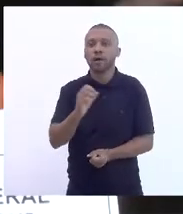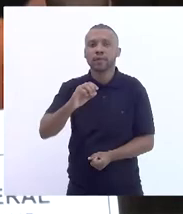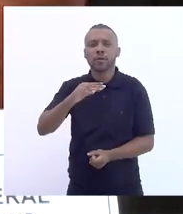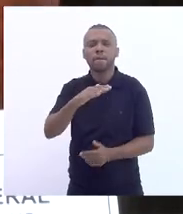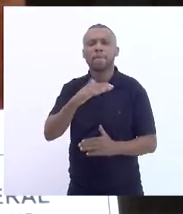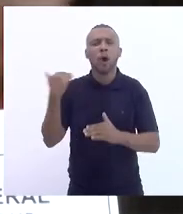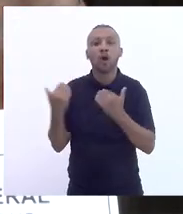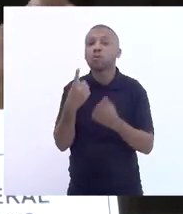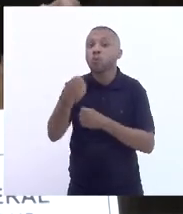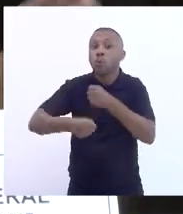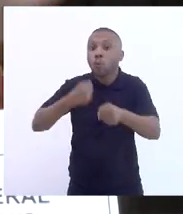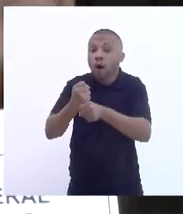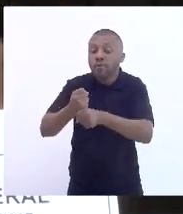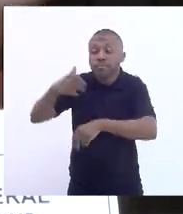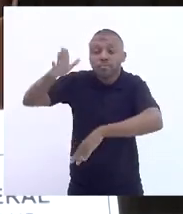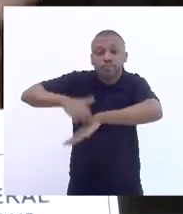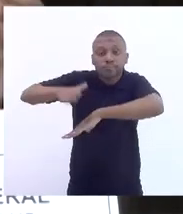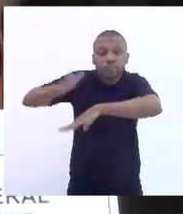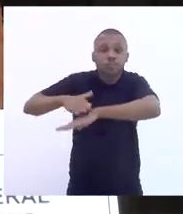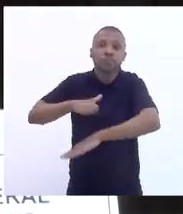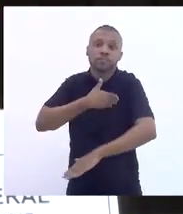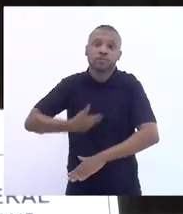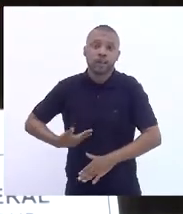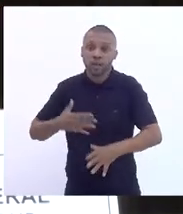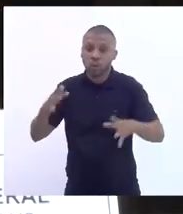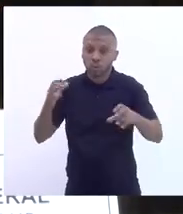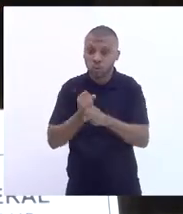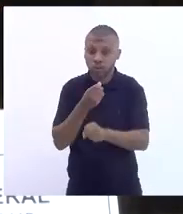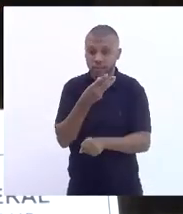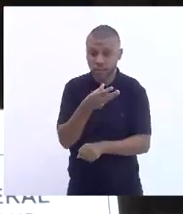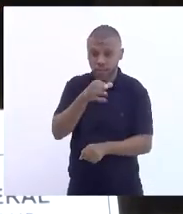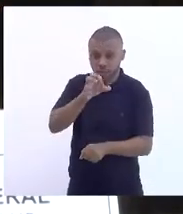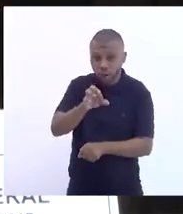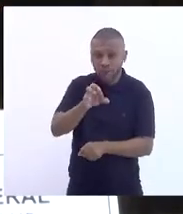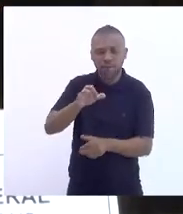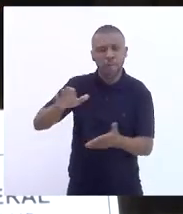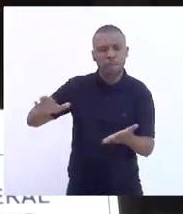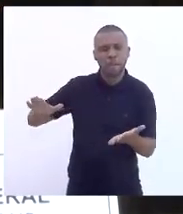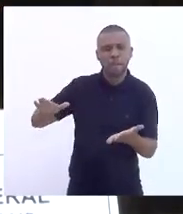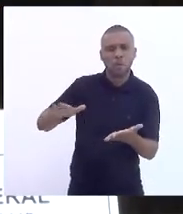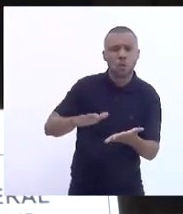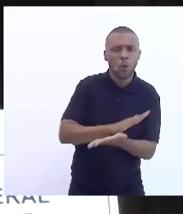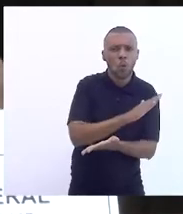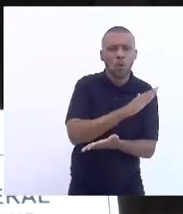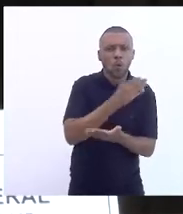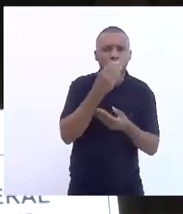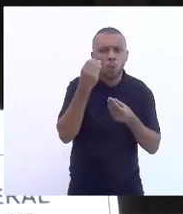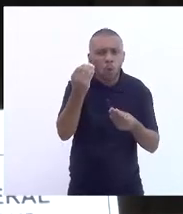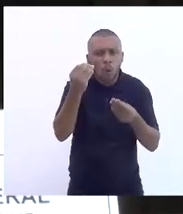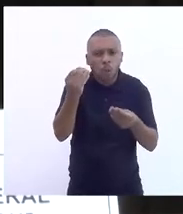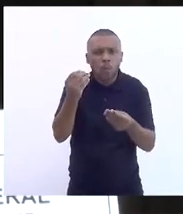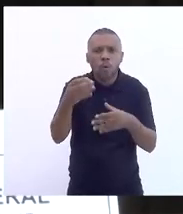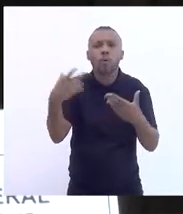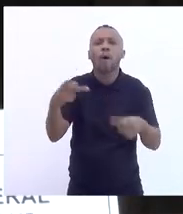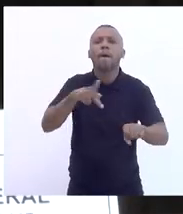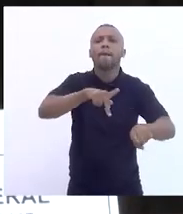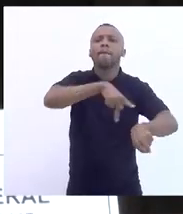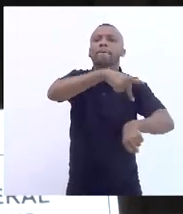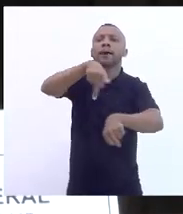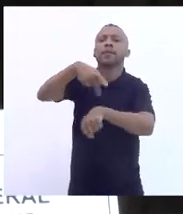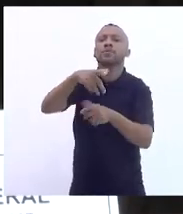do pelo Estado por meio das 39 já se nas em que país isso seria tolerável